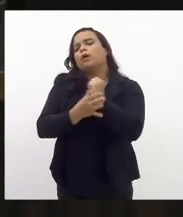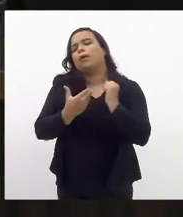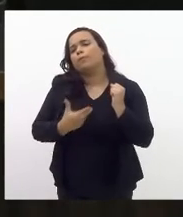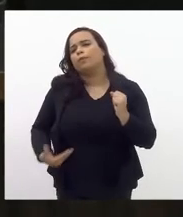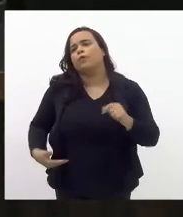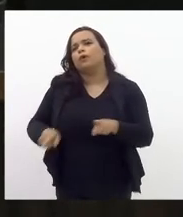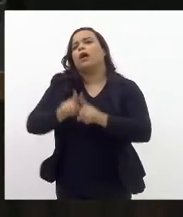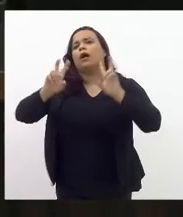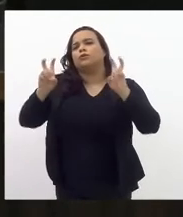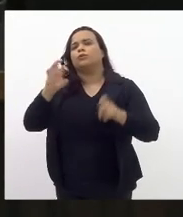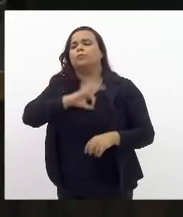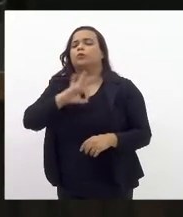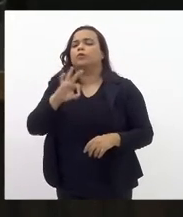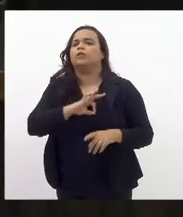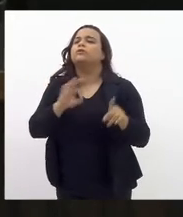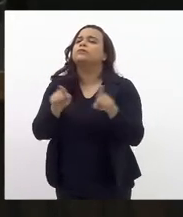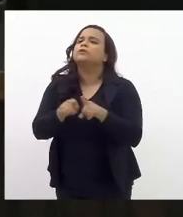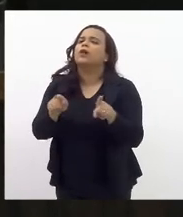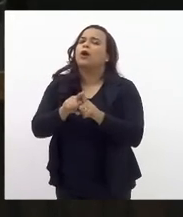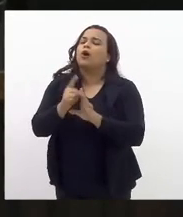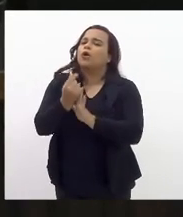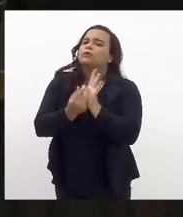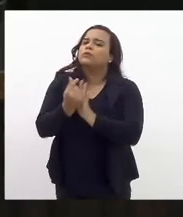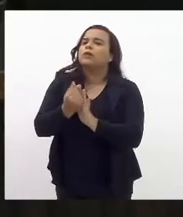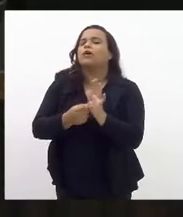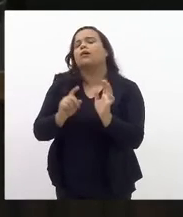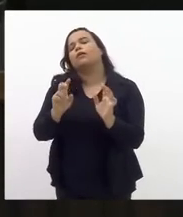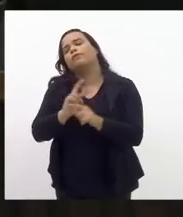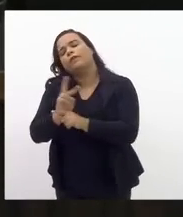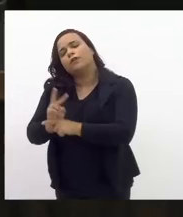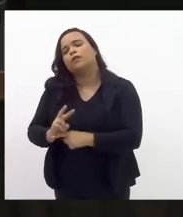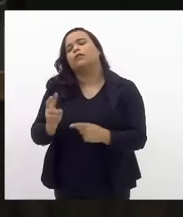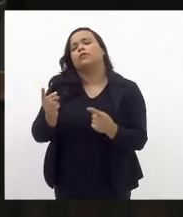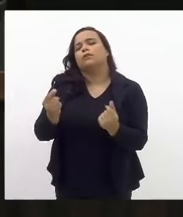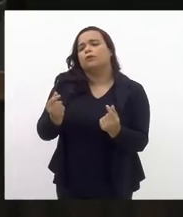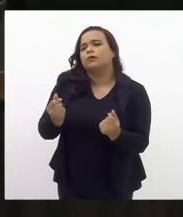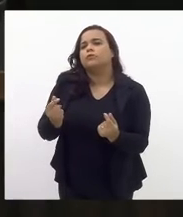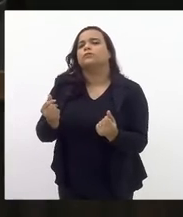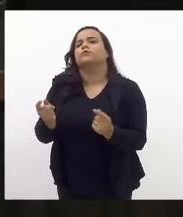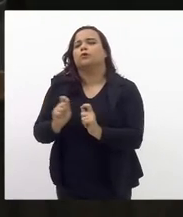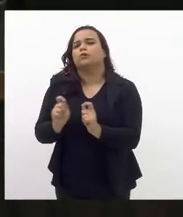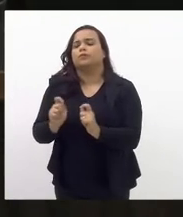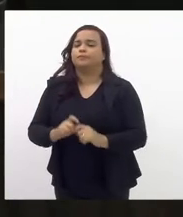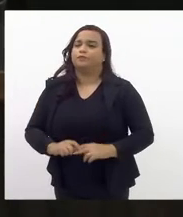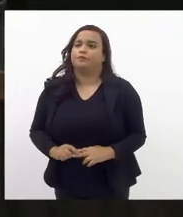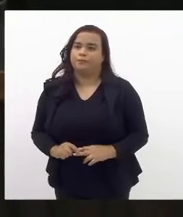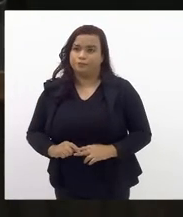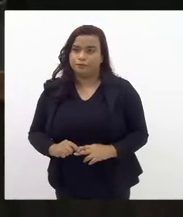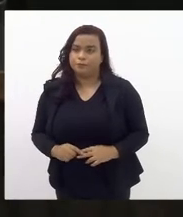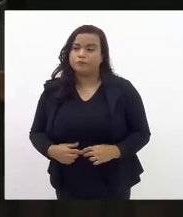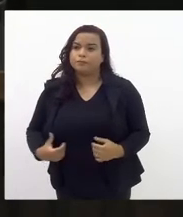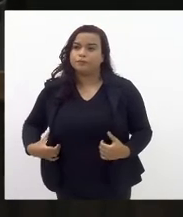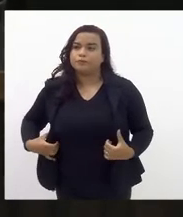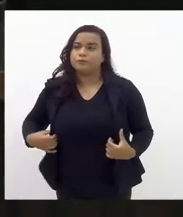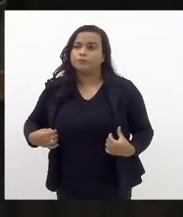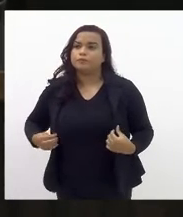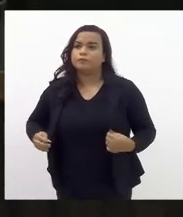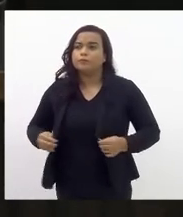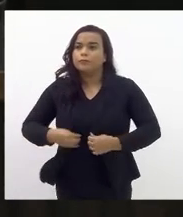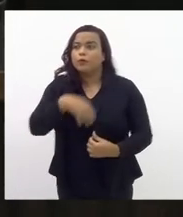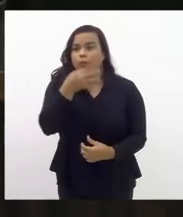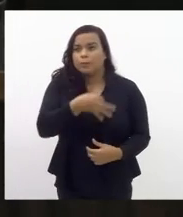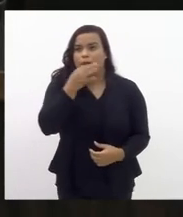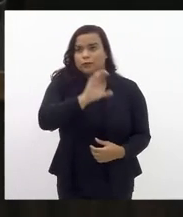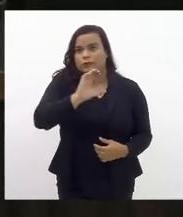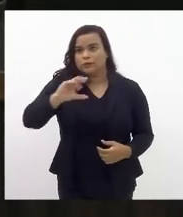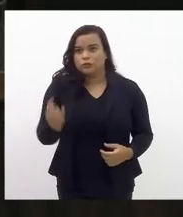de Polícia e de Orçamentos, Finanças, Fiscalização Financeira e Controle. Para emitir parecer pela Comissão de